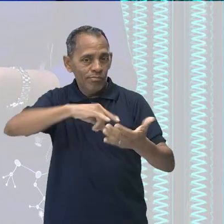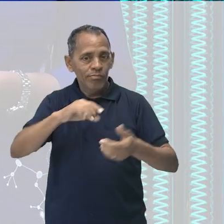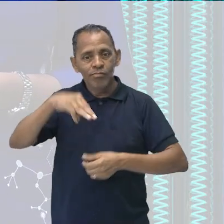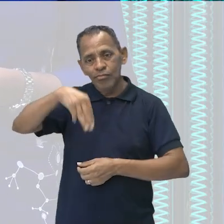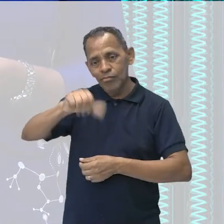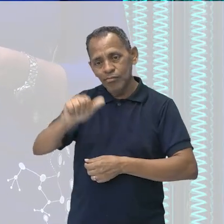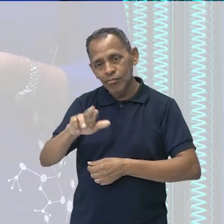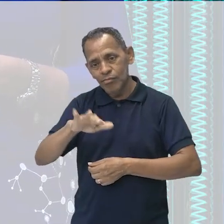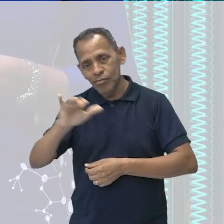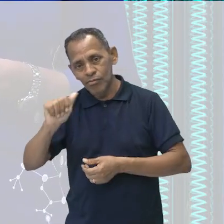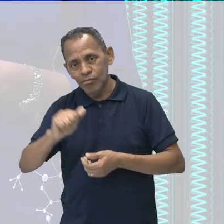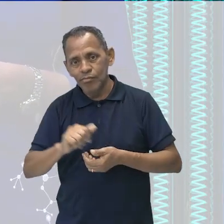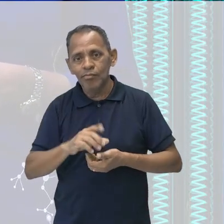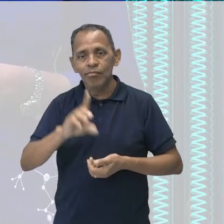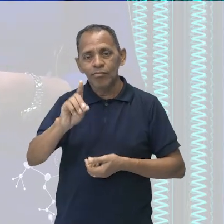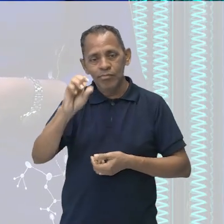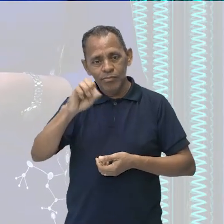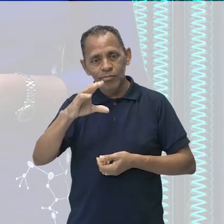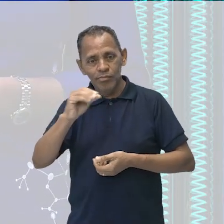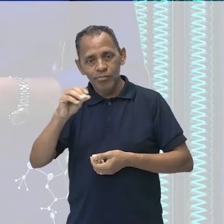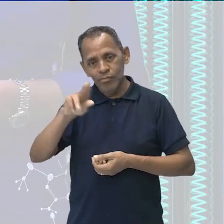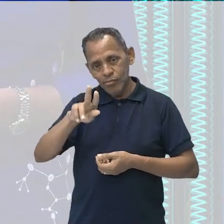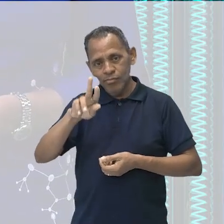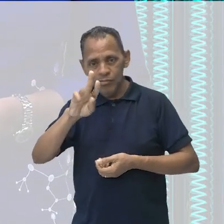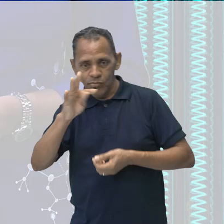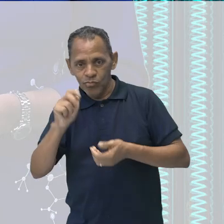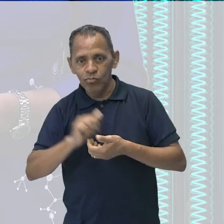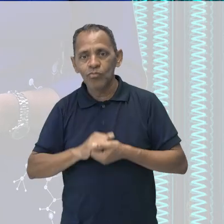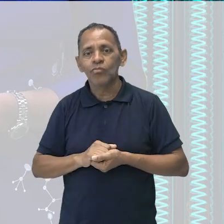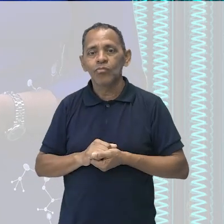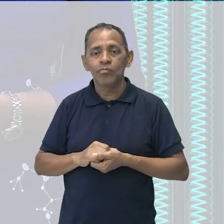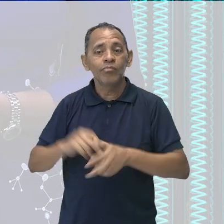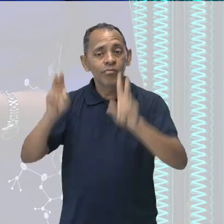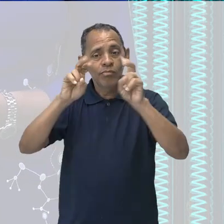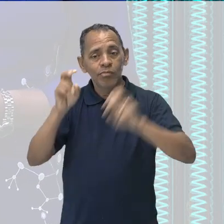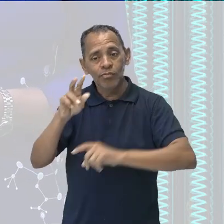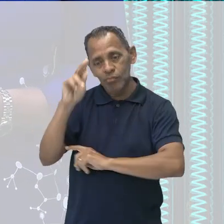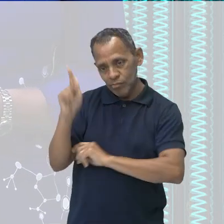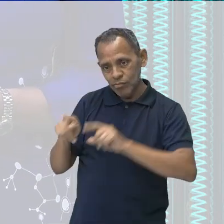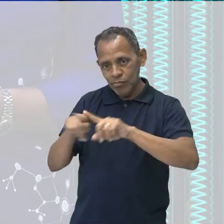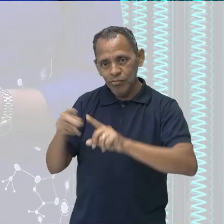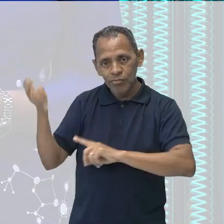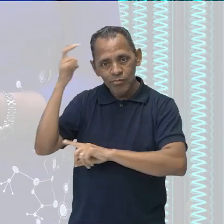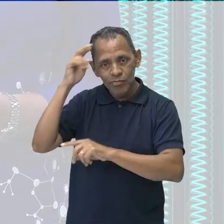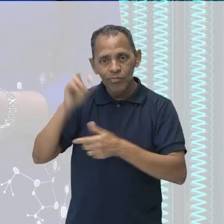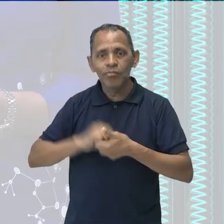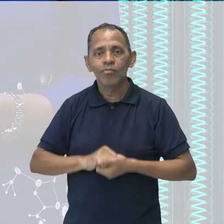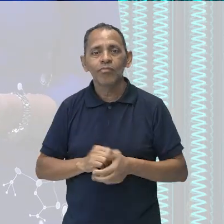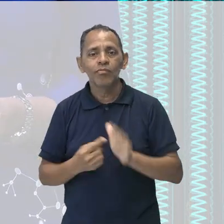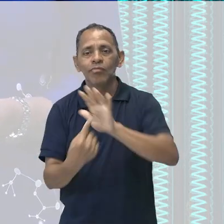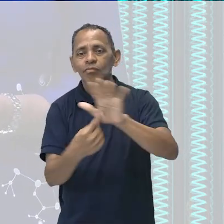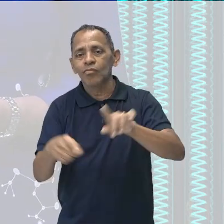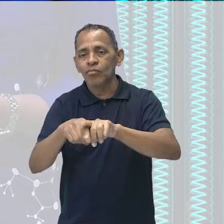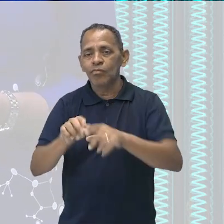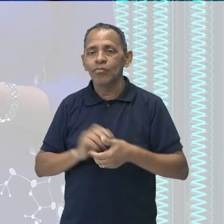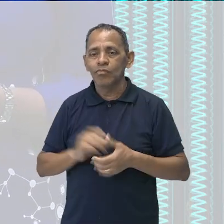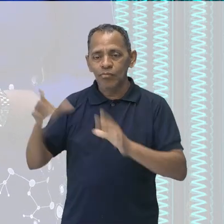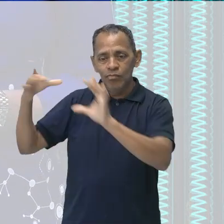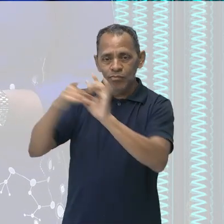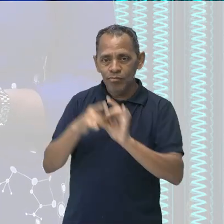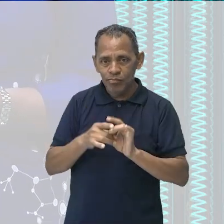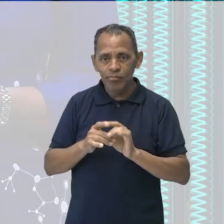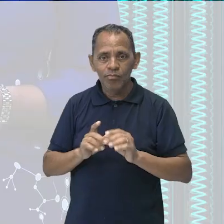Maria, de Couto Toibín, abordando temas históricos e culturais relevantes para o